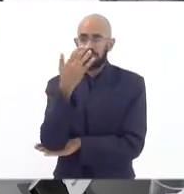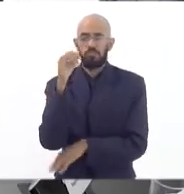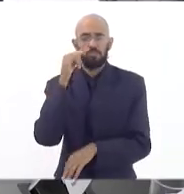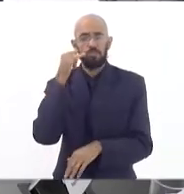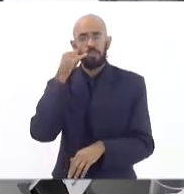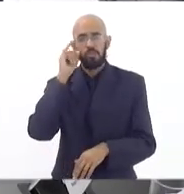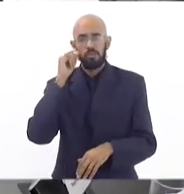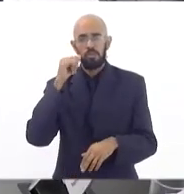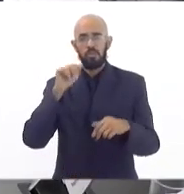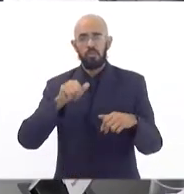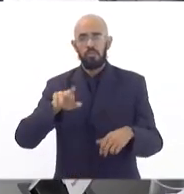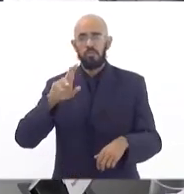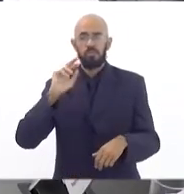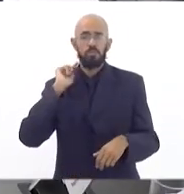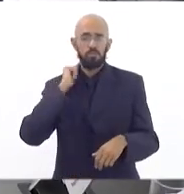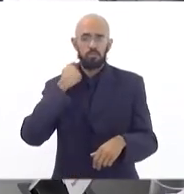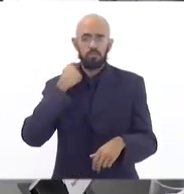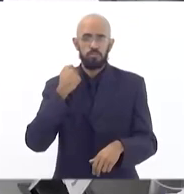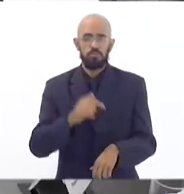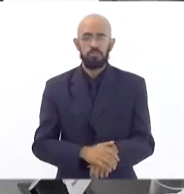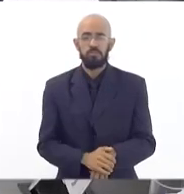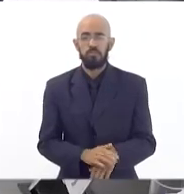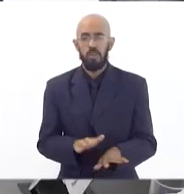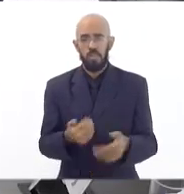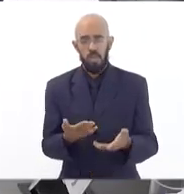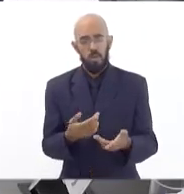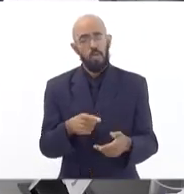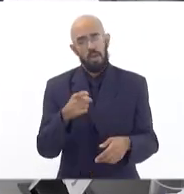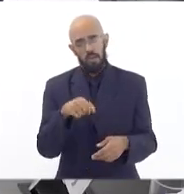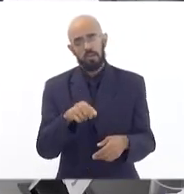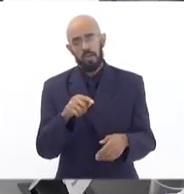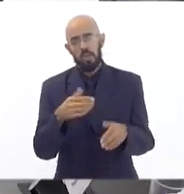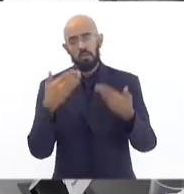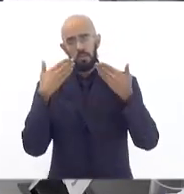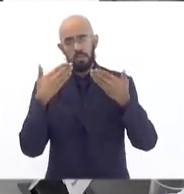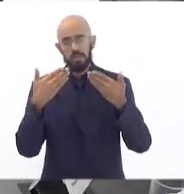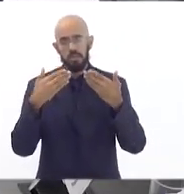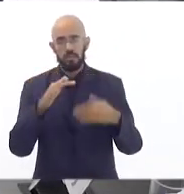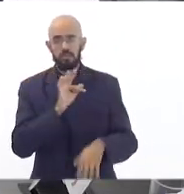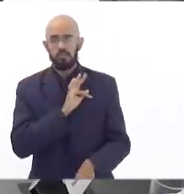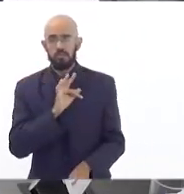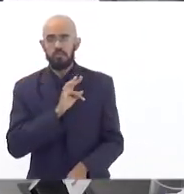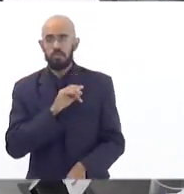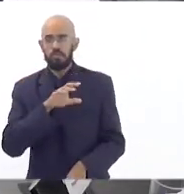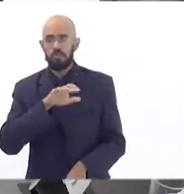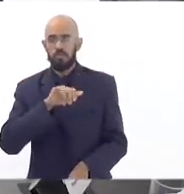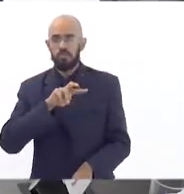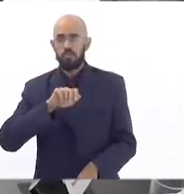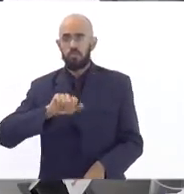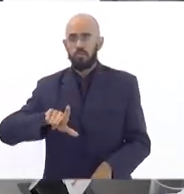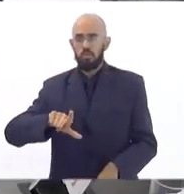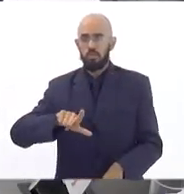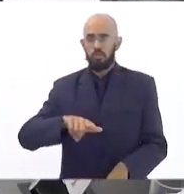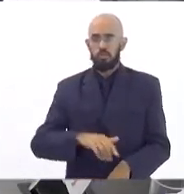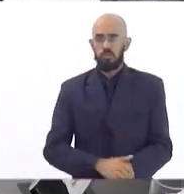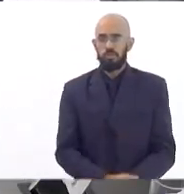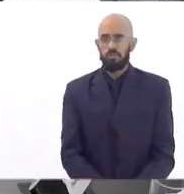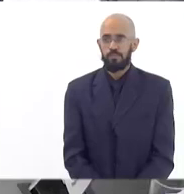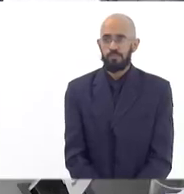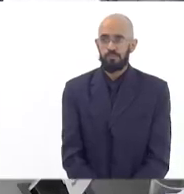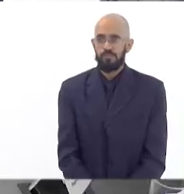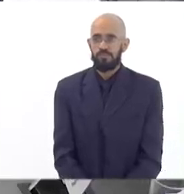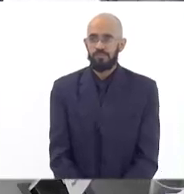poluição bem senhores Essa é a apresentação da polícia civil na apresentação/exame de